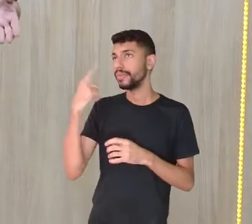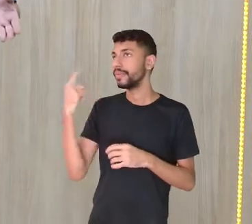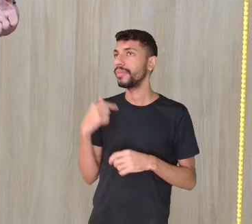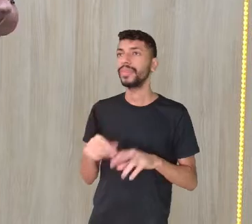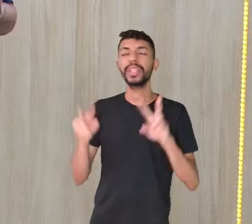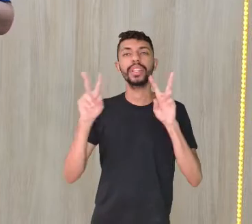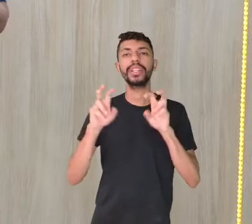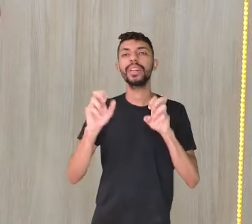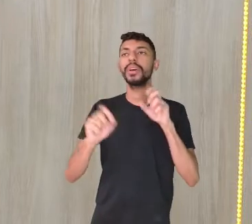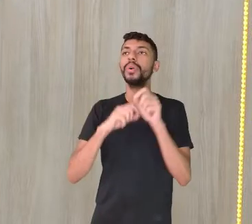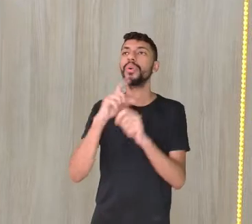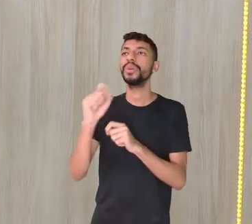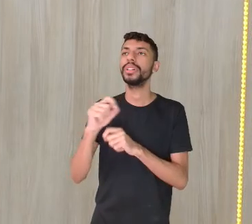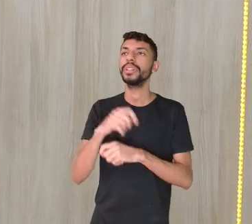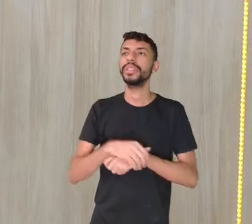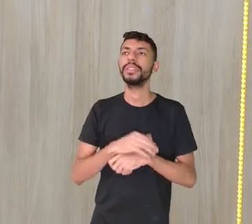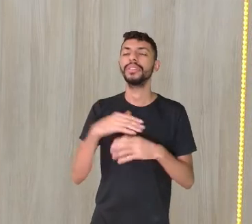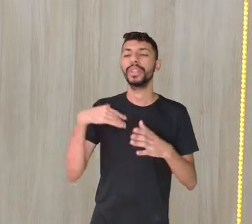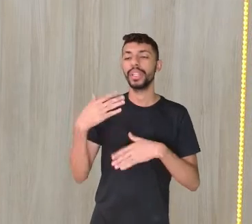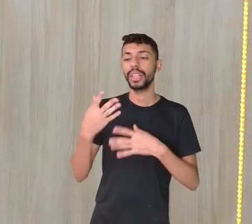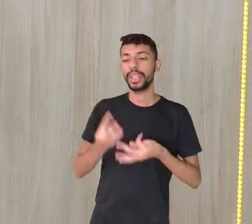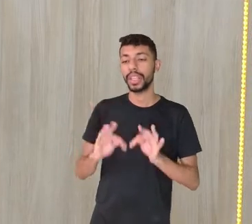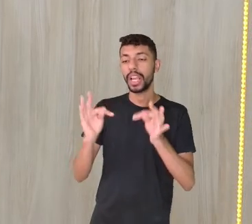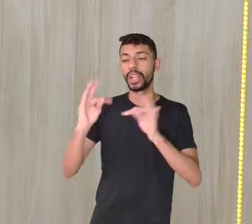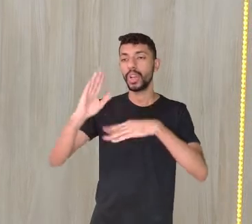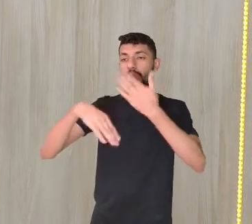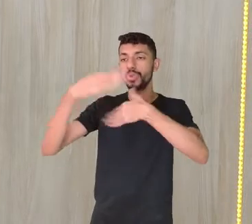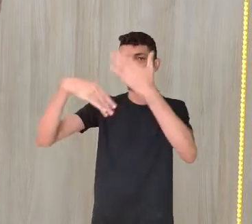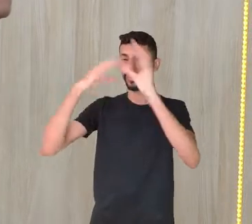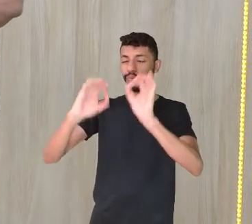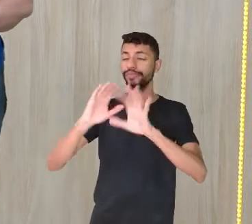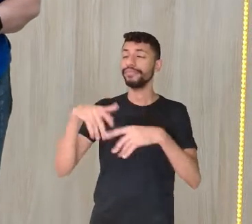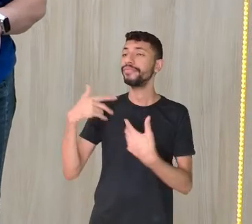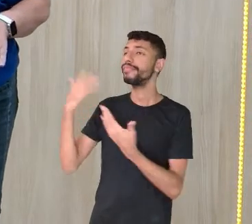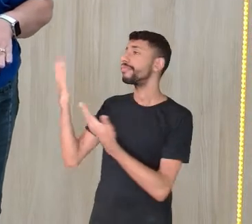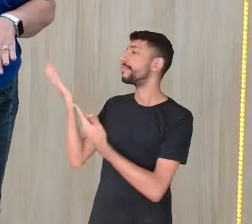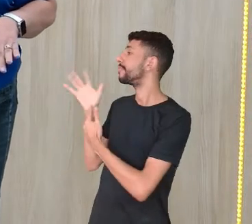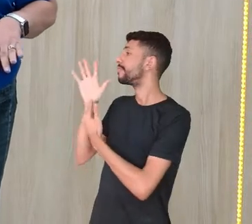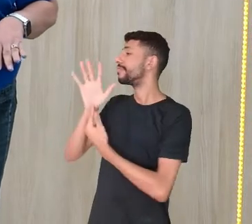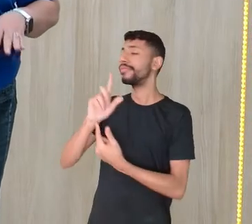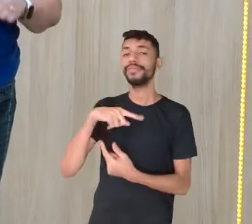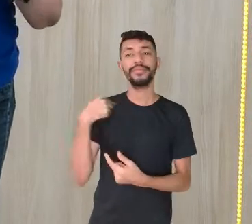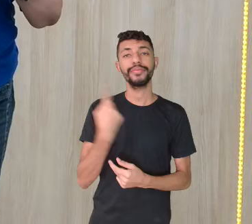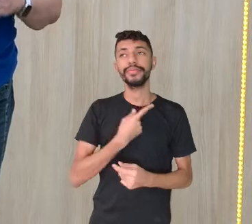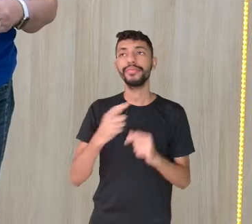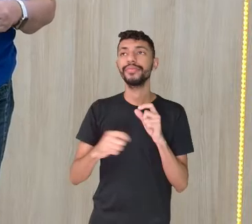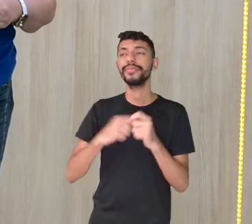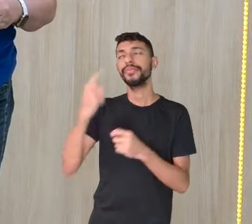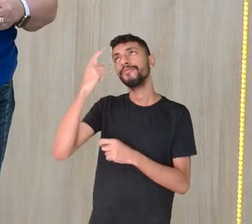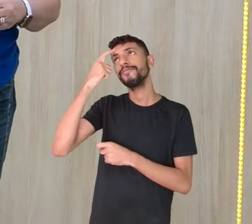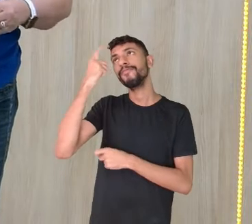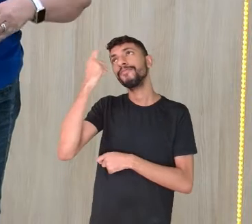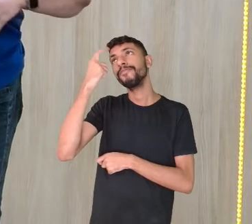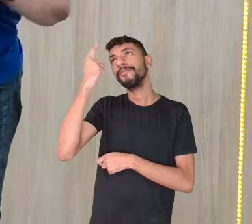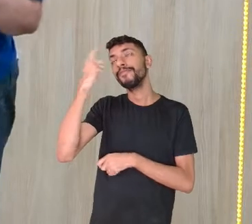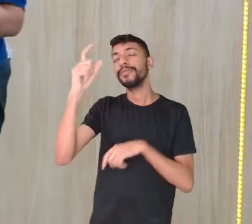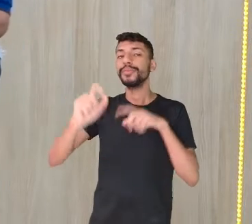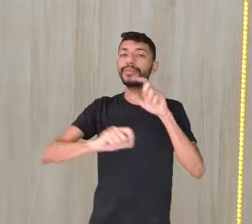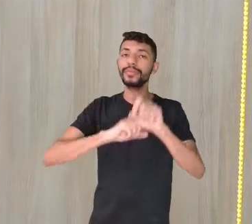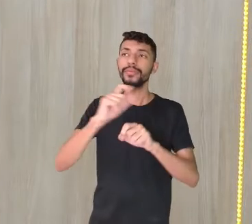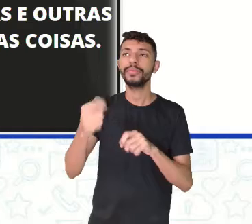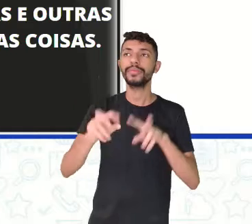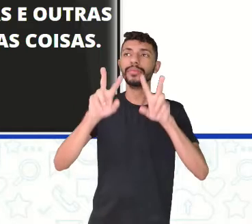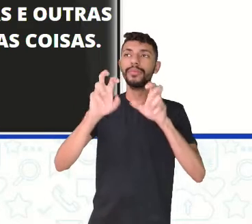da questão aí de avanços tecnológicos, eu estou trazendo para a gente parar um pouquinho para pensar